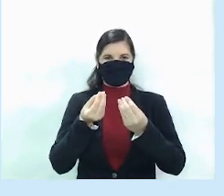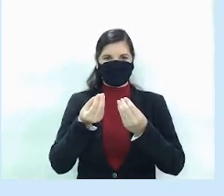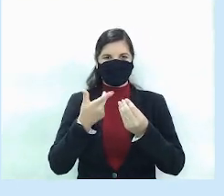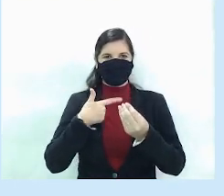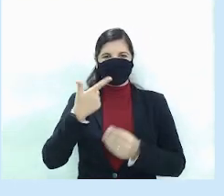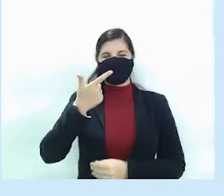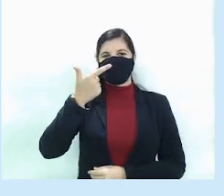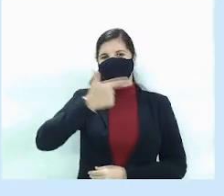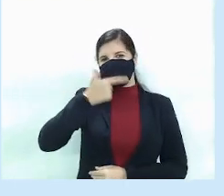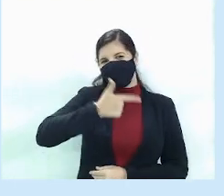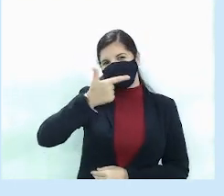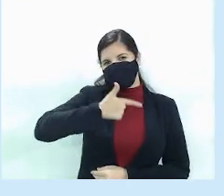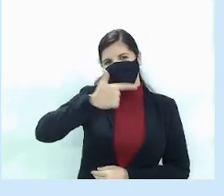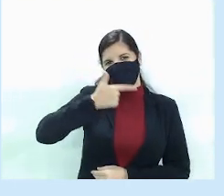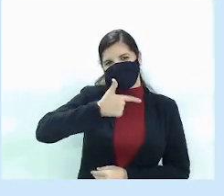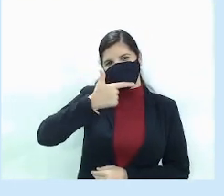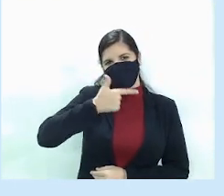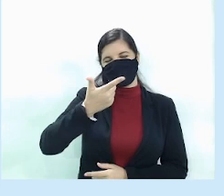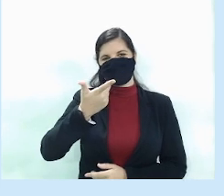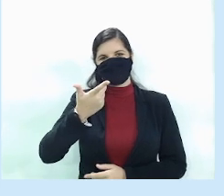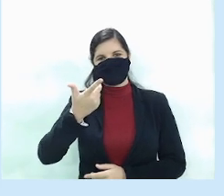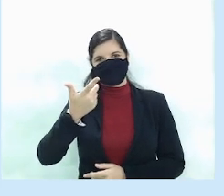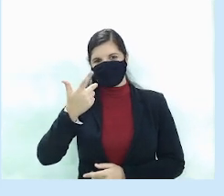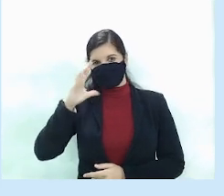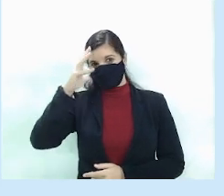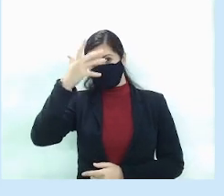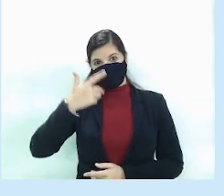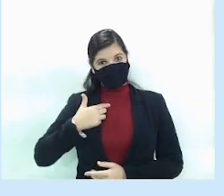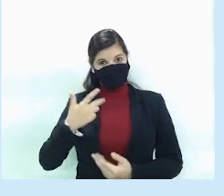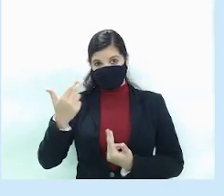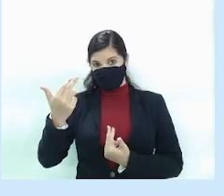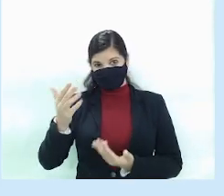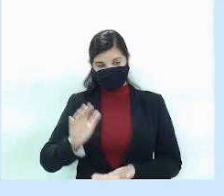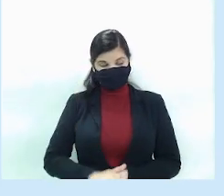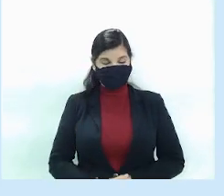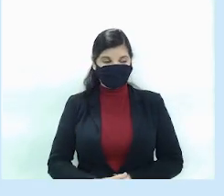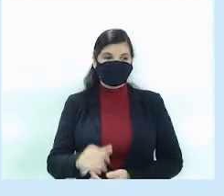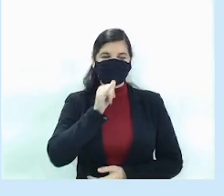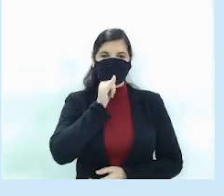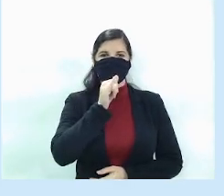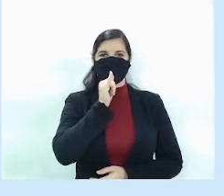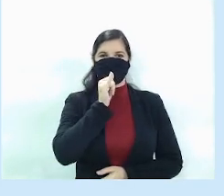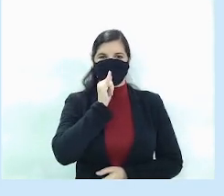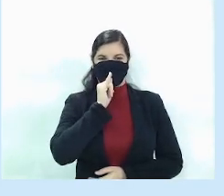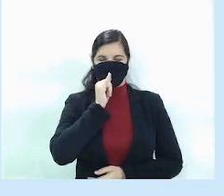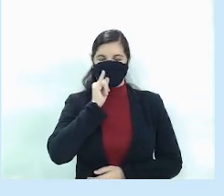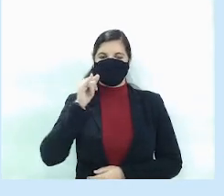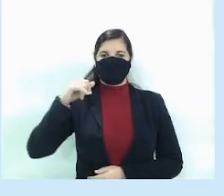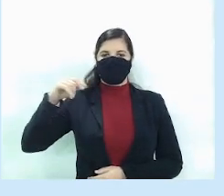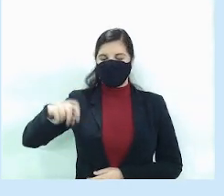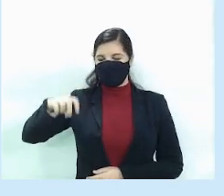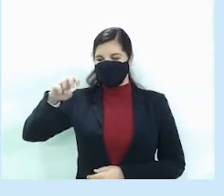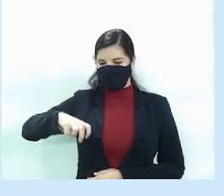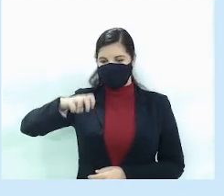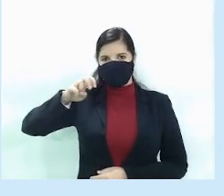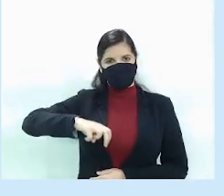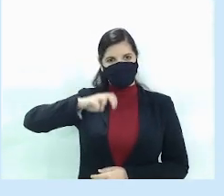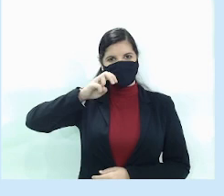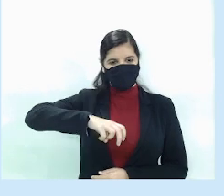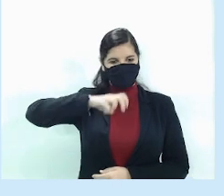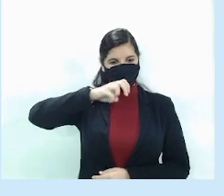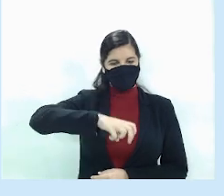às vezes, de coisas que acontecem conosco, né? Vamos dar um exemplo. Você está andando numa rua, de repente